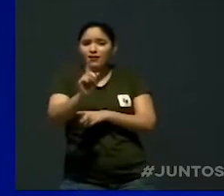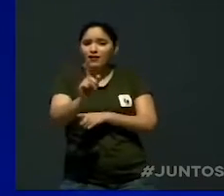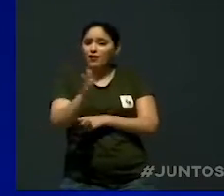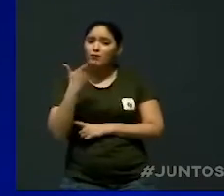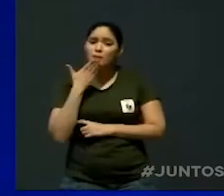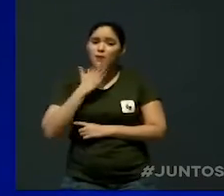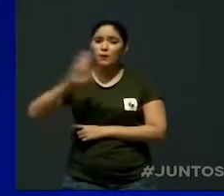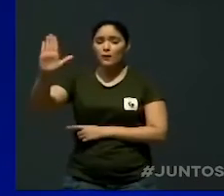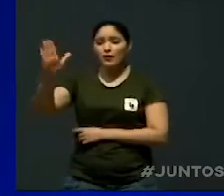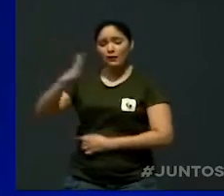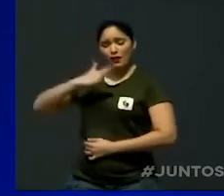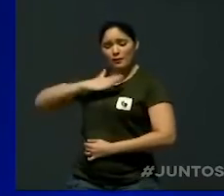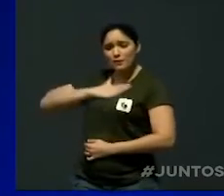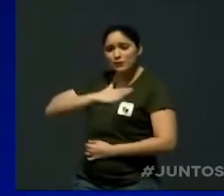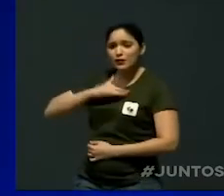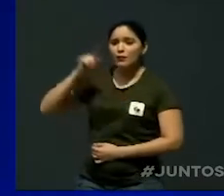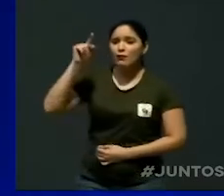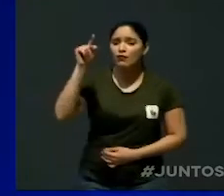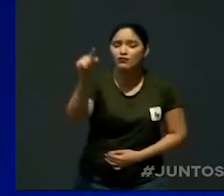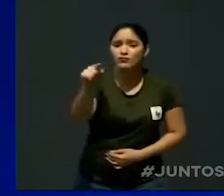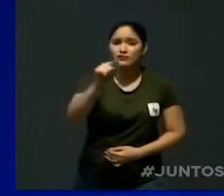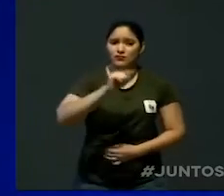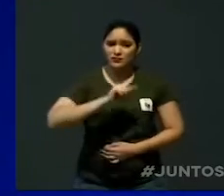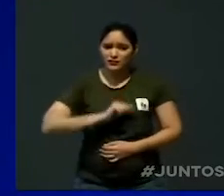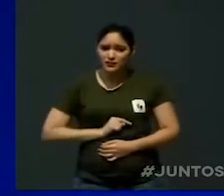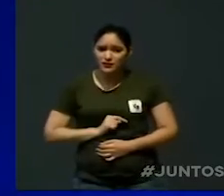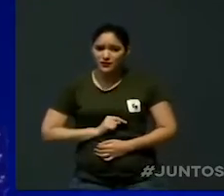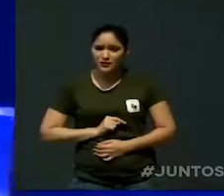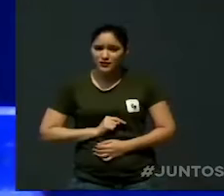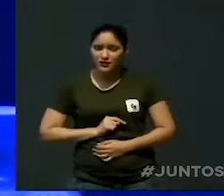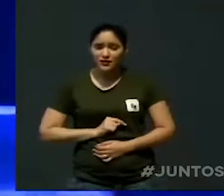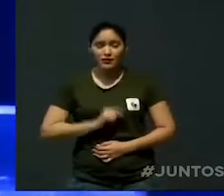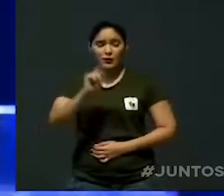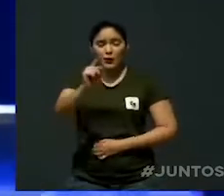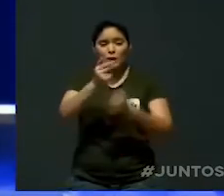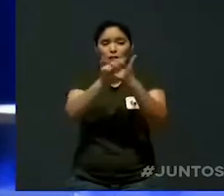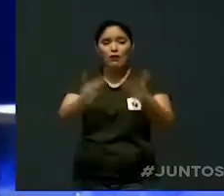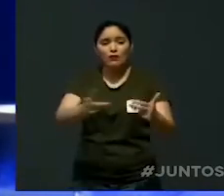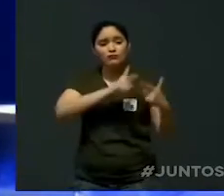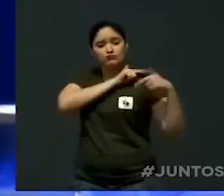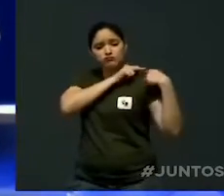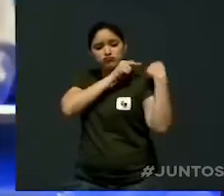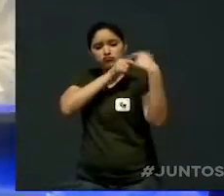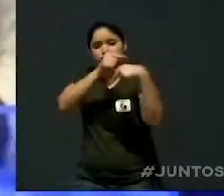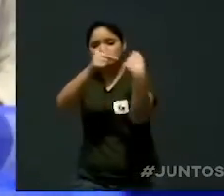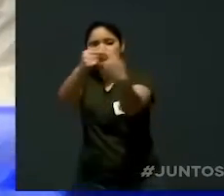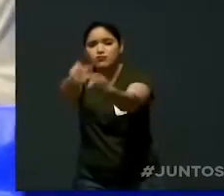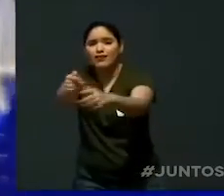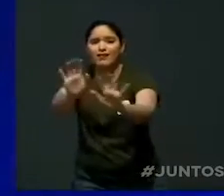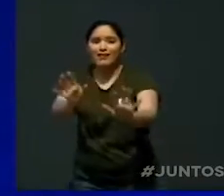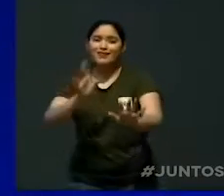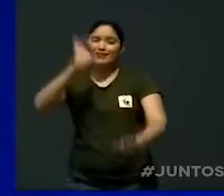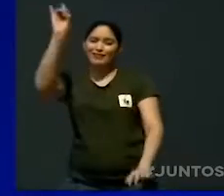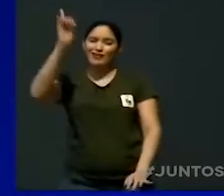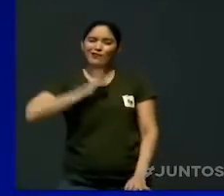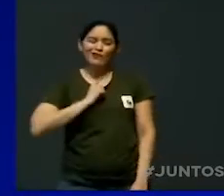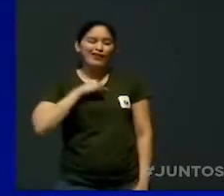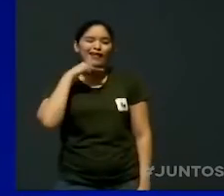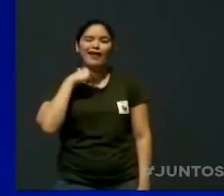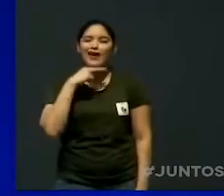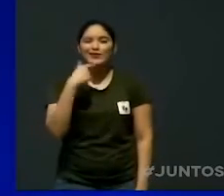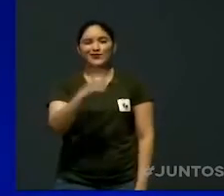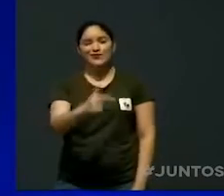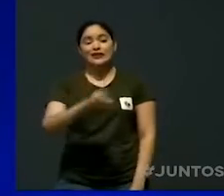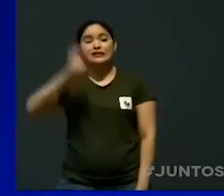a sua família. Não é que seja uma questão de hereditariedade, porque Deus não tem netos, Deus só tem